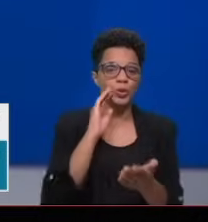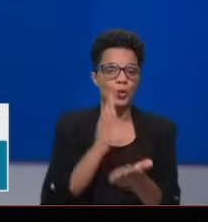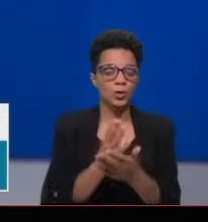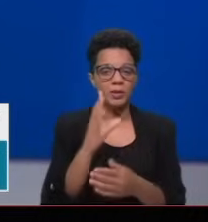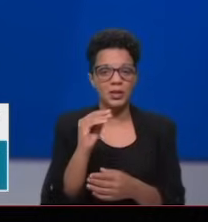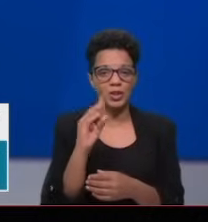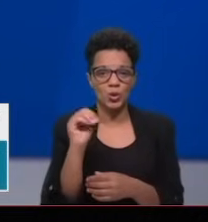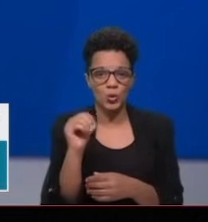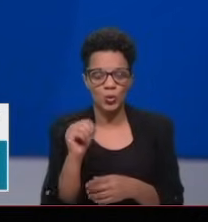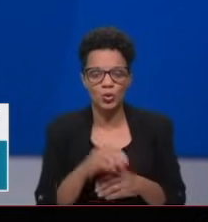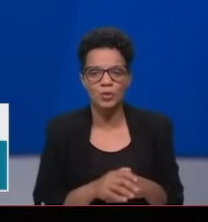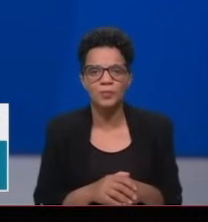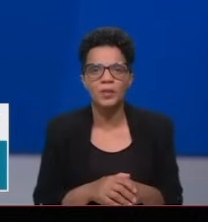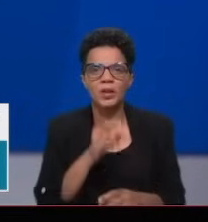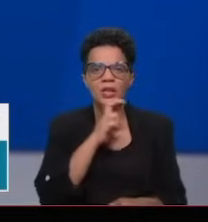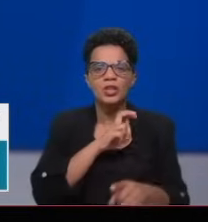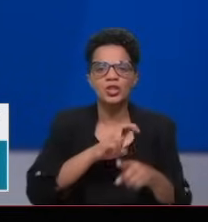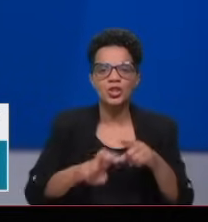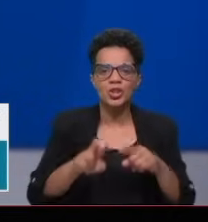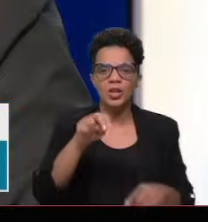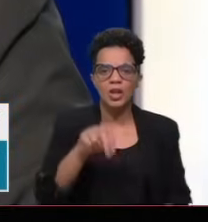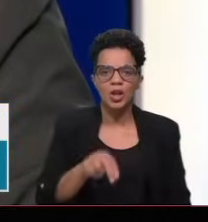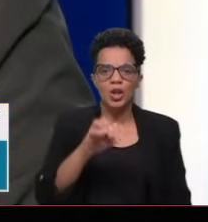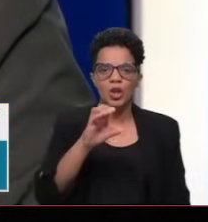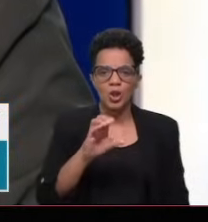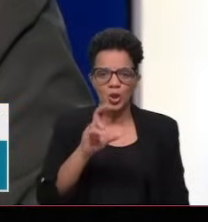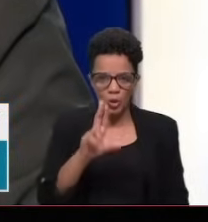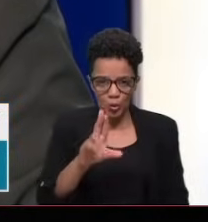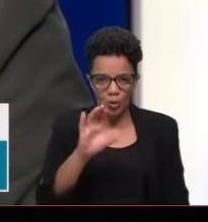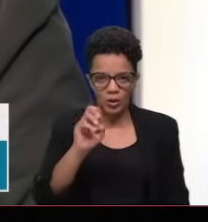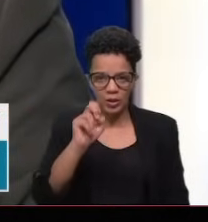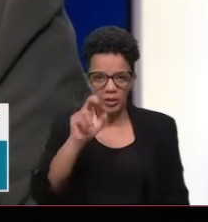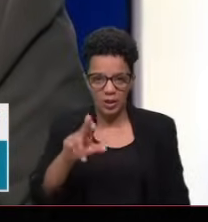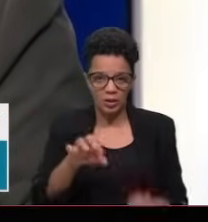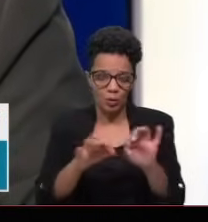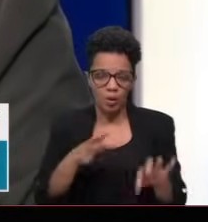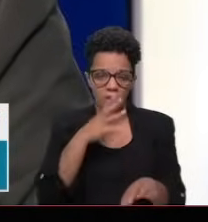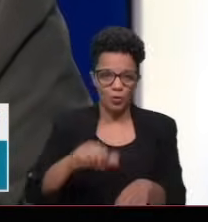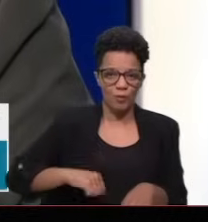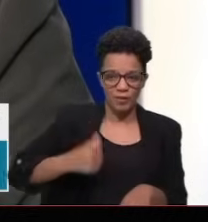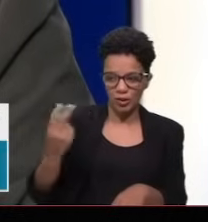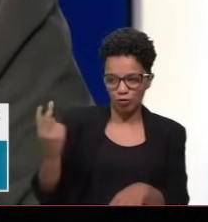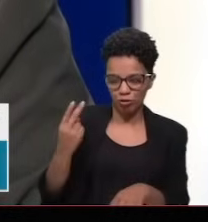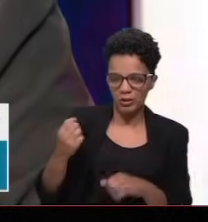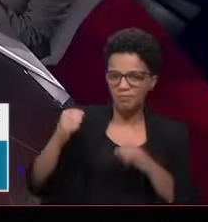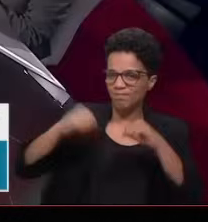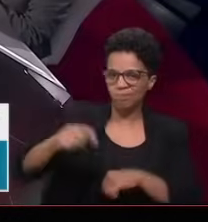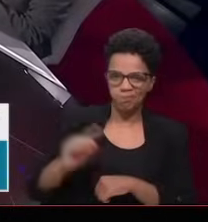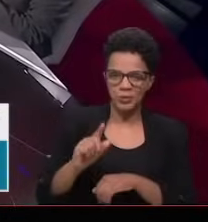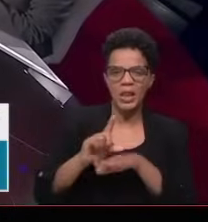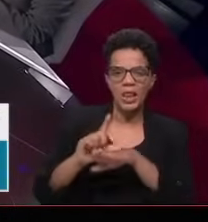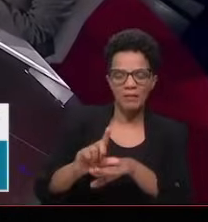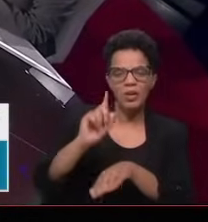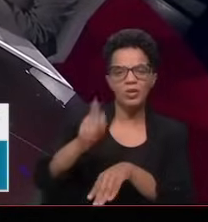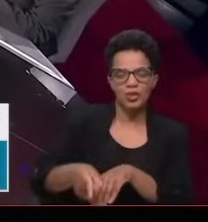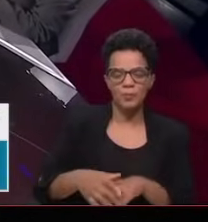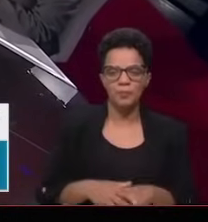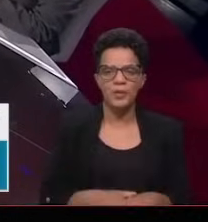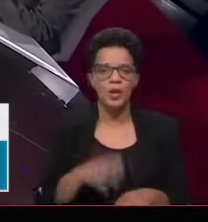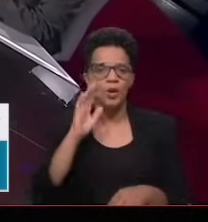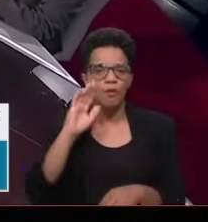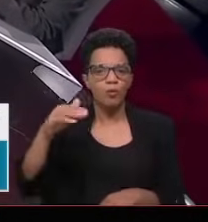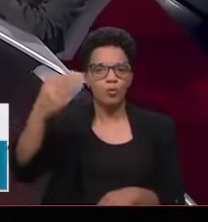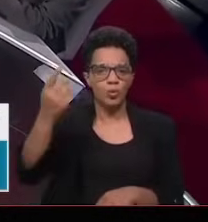segundos o nuclear Não obrigado energia nuclear tal como a f diz iní est acordo também com com o livre o nuclear não é o futuro